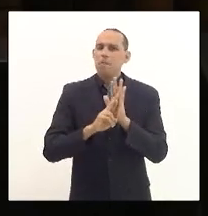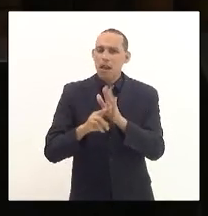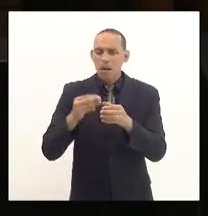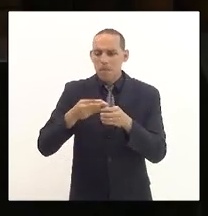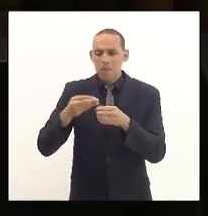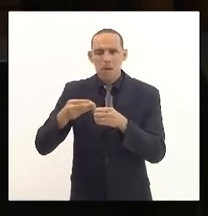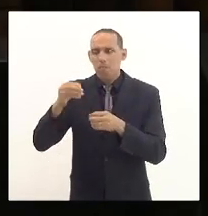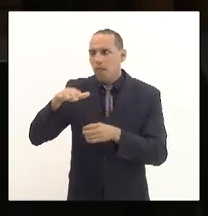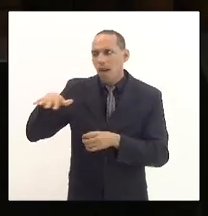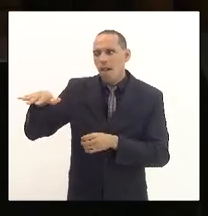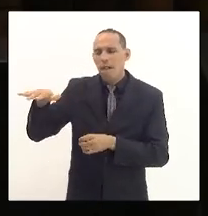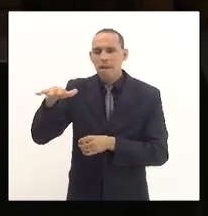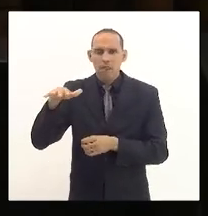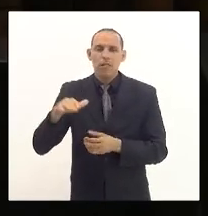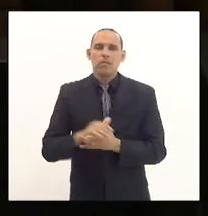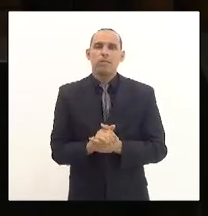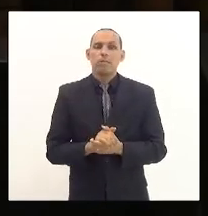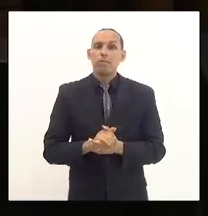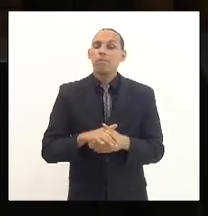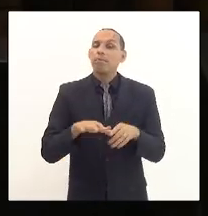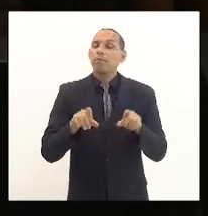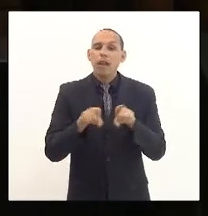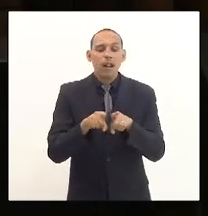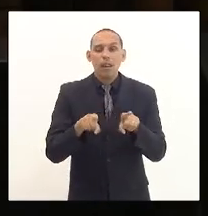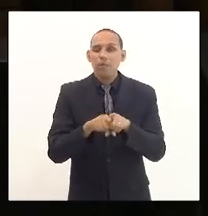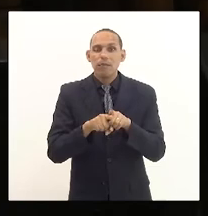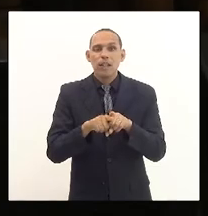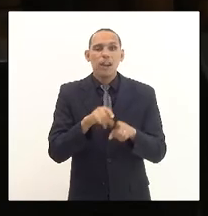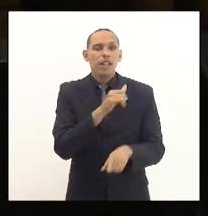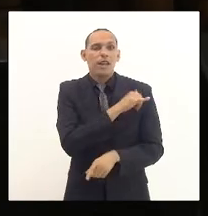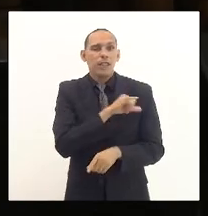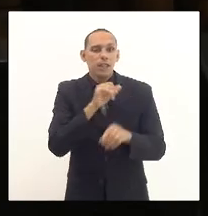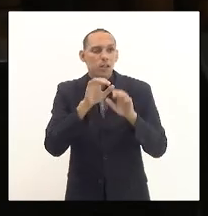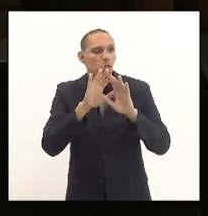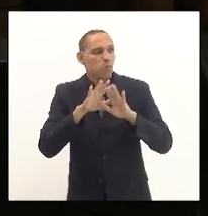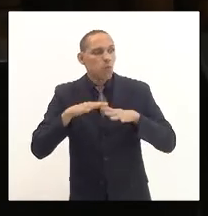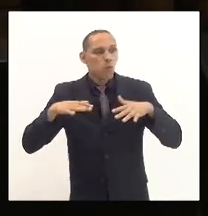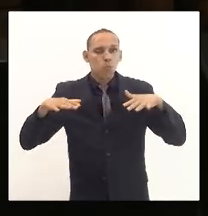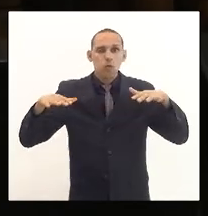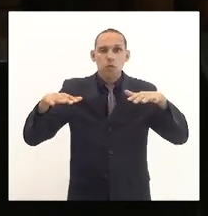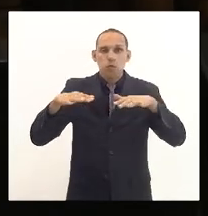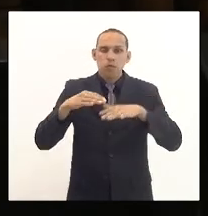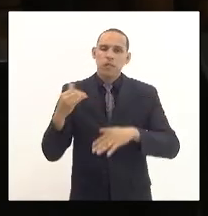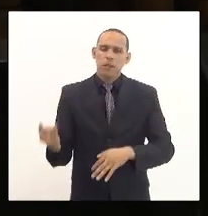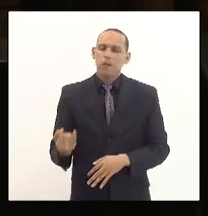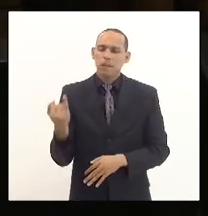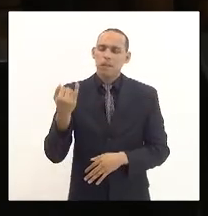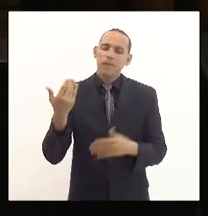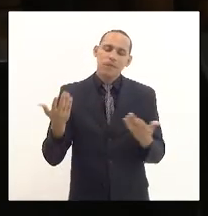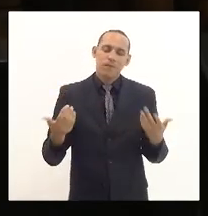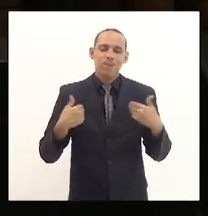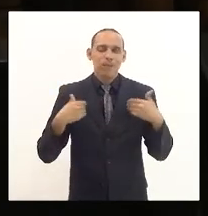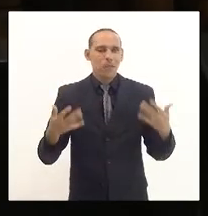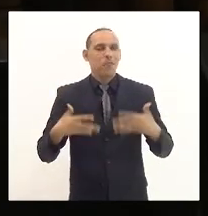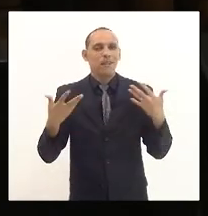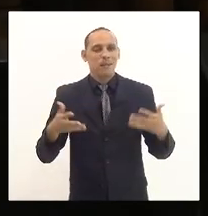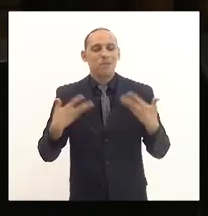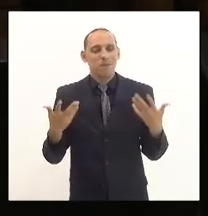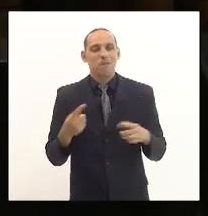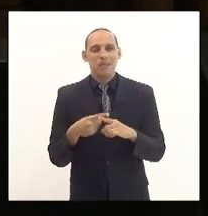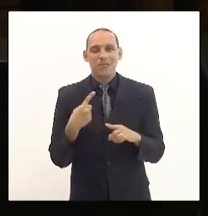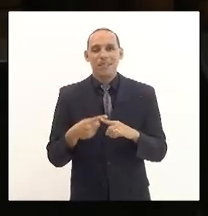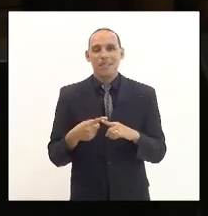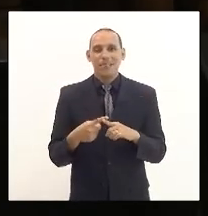dos Municípios da região mas para todo o estado do Rio de Janeiro então aqui muito me alegro não é